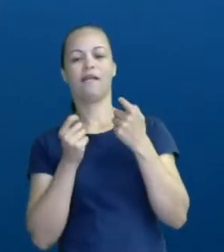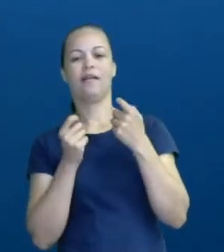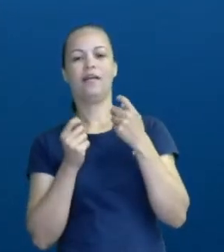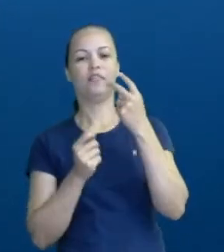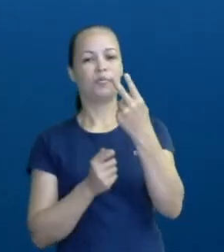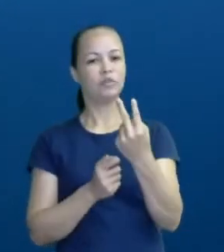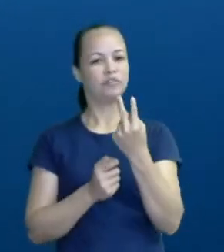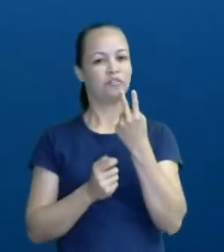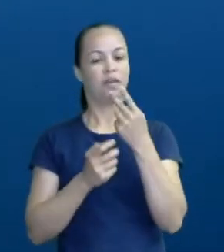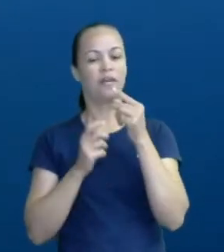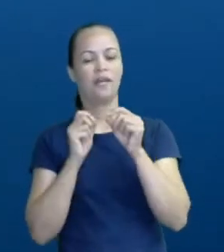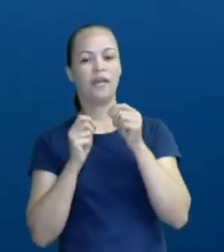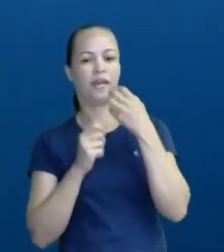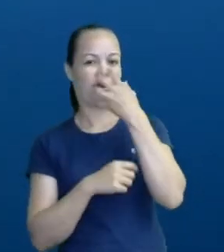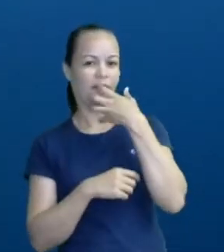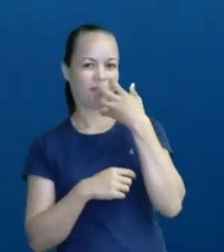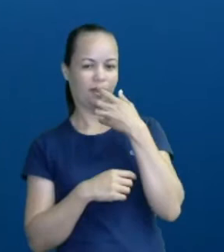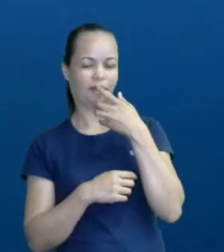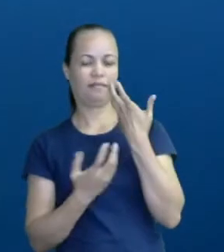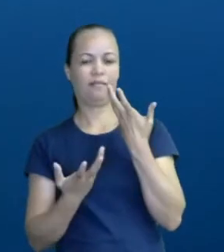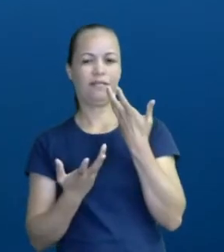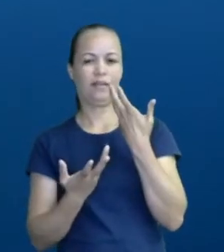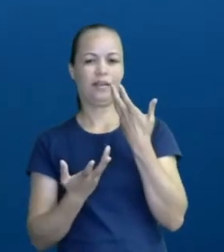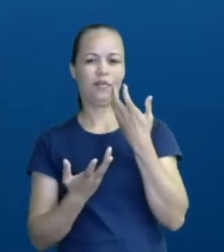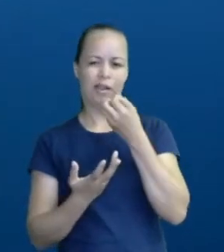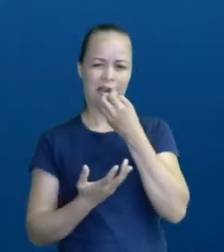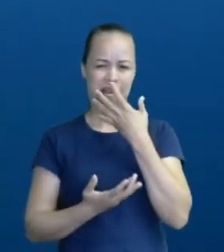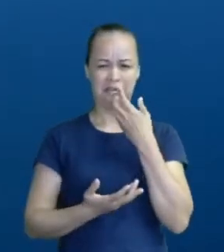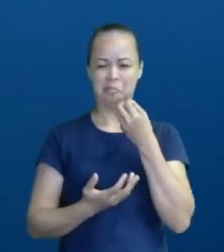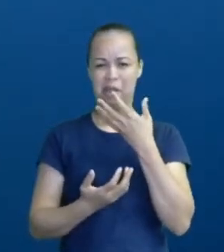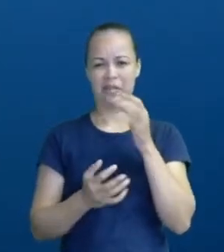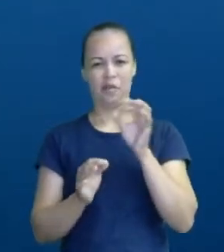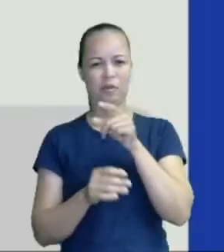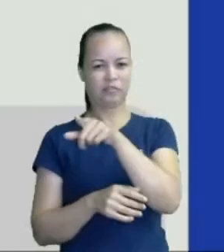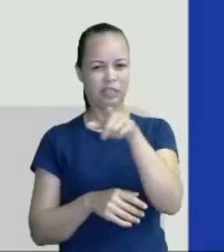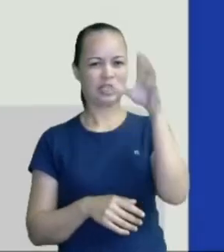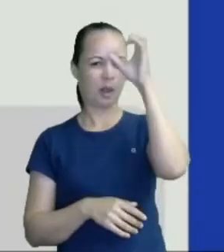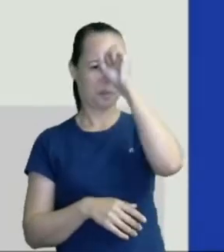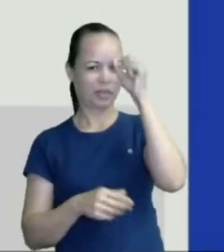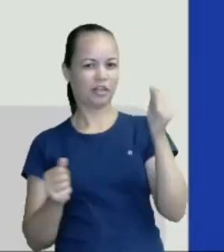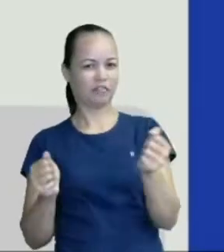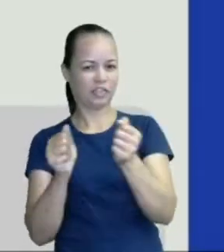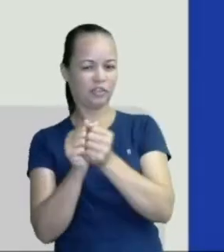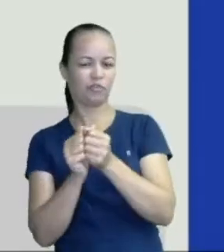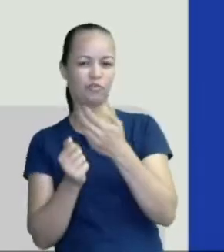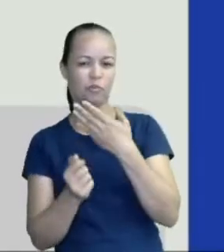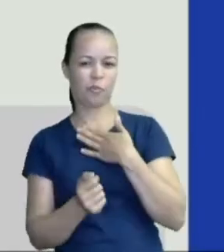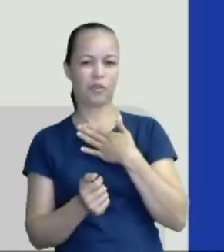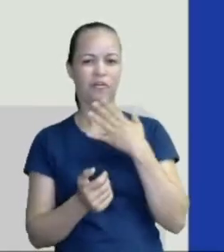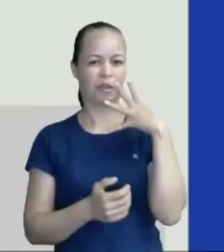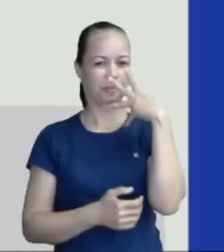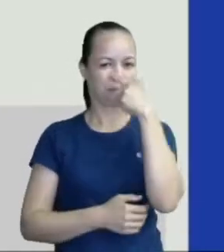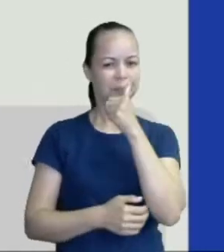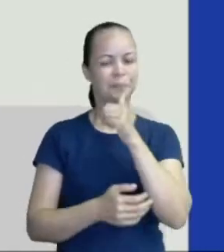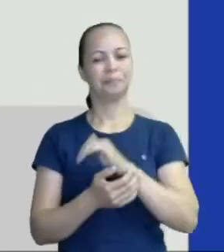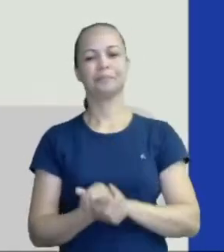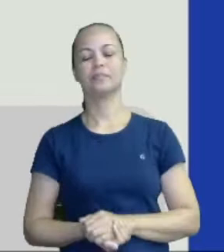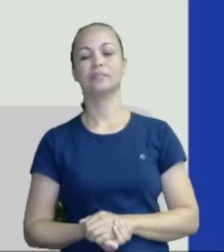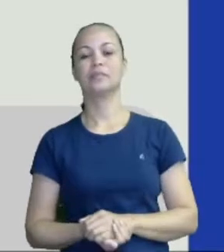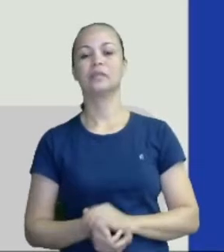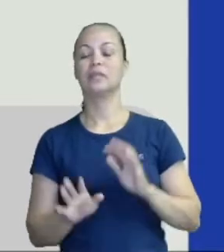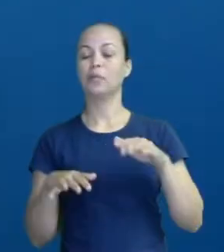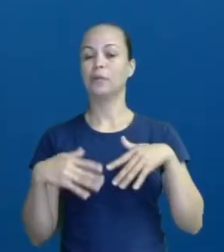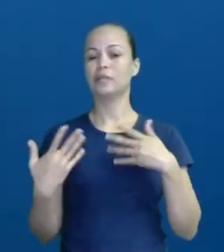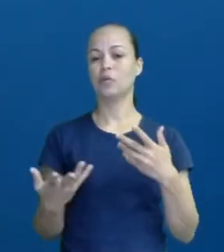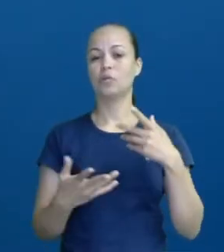mas se vocês aprenderem comigo, eu tenho certeza que vai ficar bonitinho, tá? Então, vamos lá. Então, quais são os números